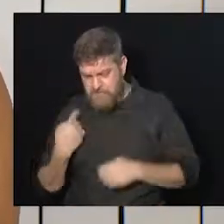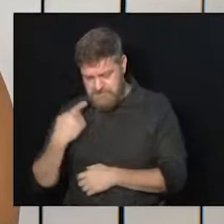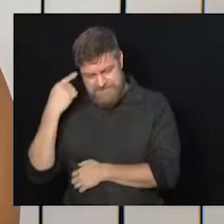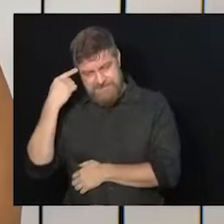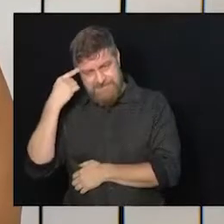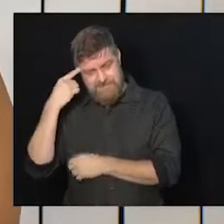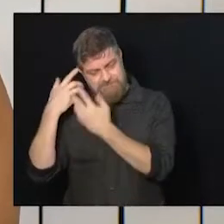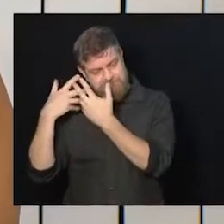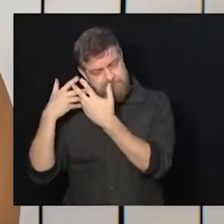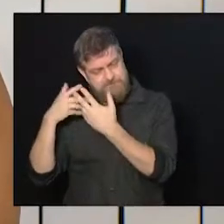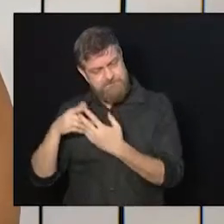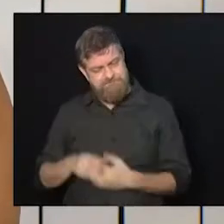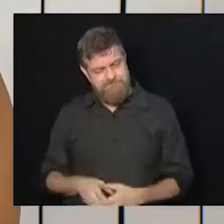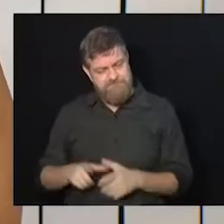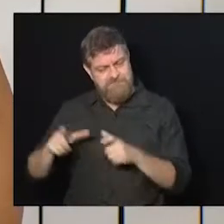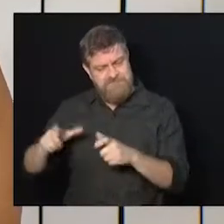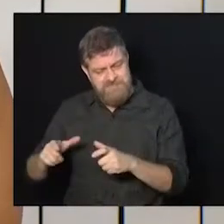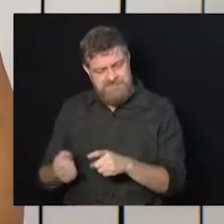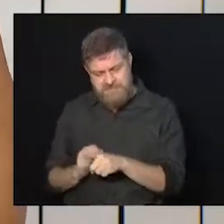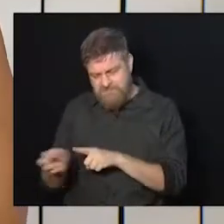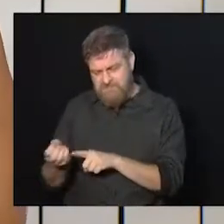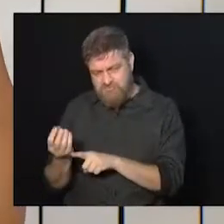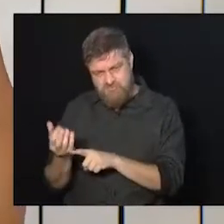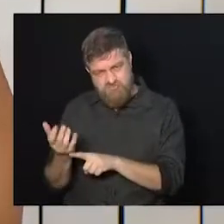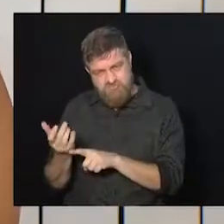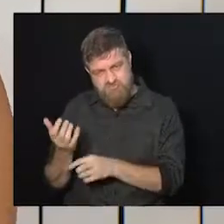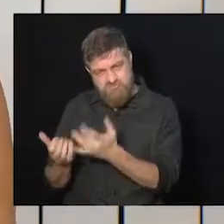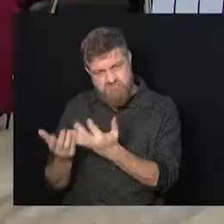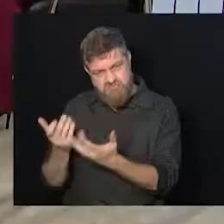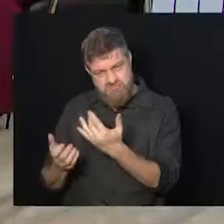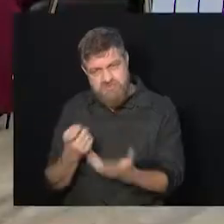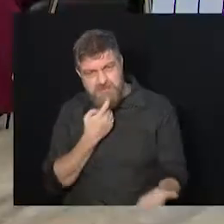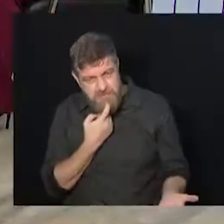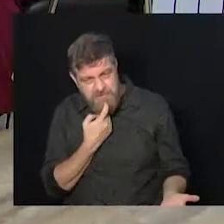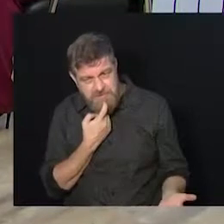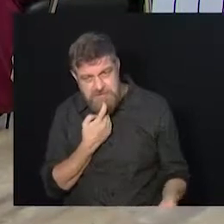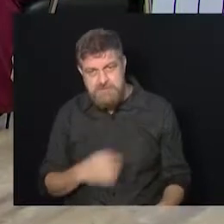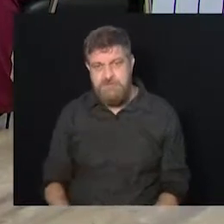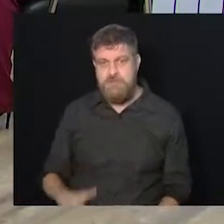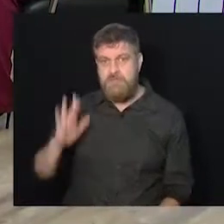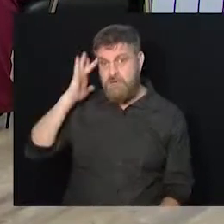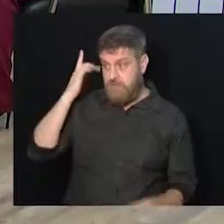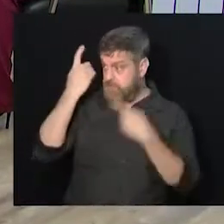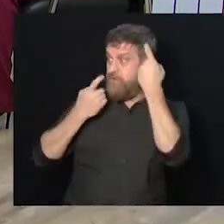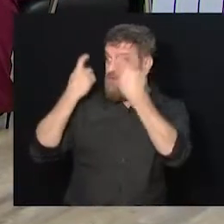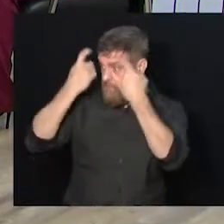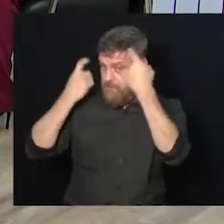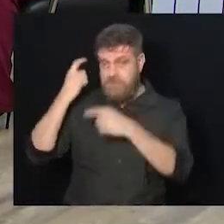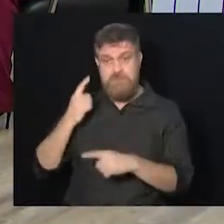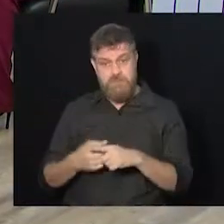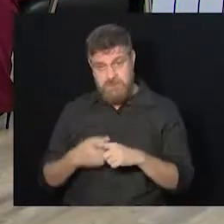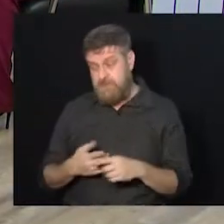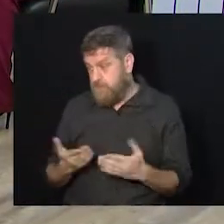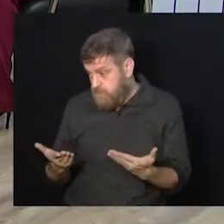nesses, digamos que, focos de incêndio aqui na nossa cidade? Eu acho muito mais preocupante, porque